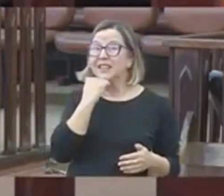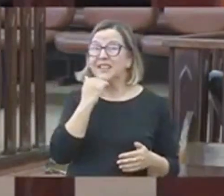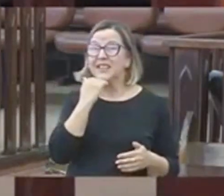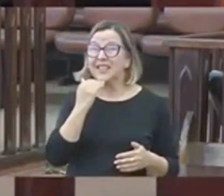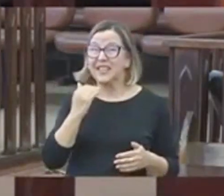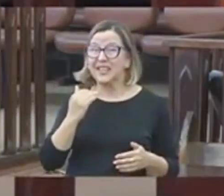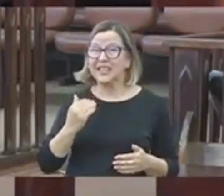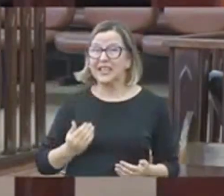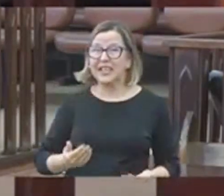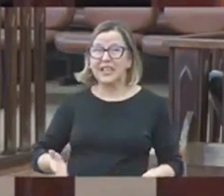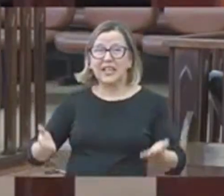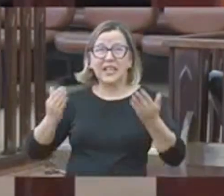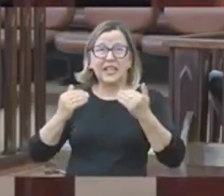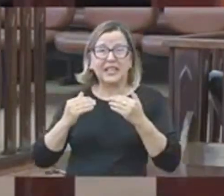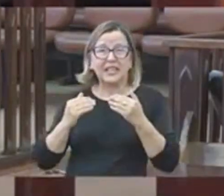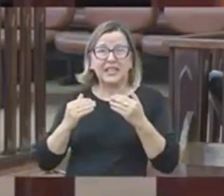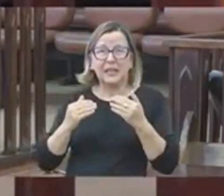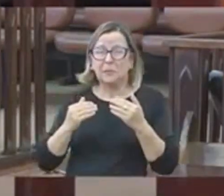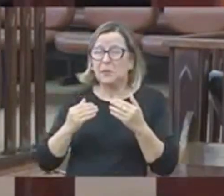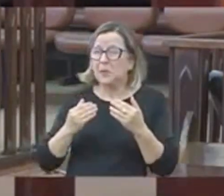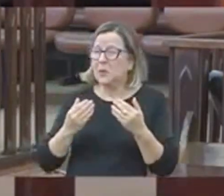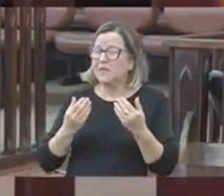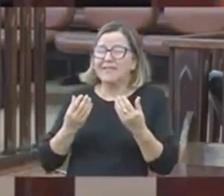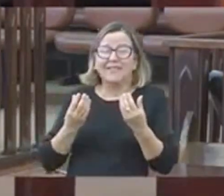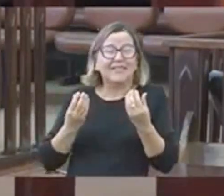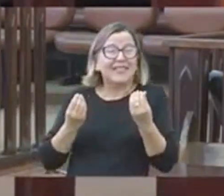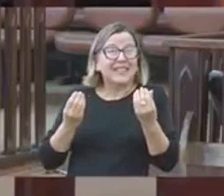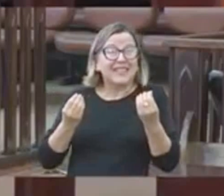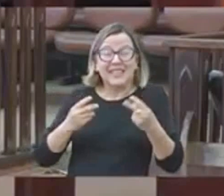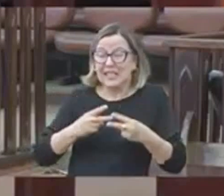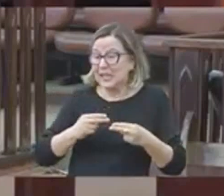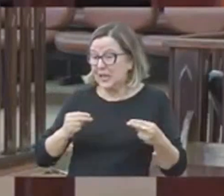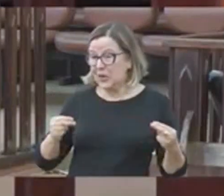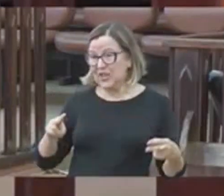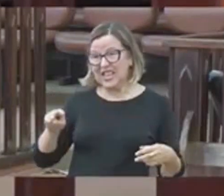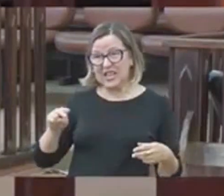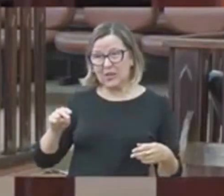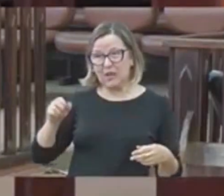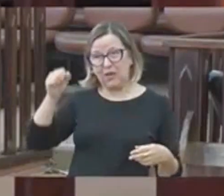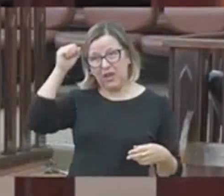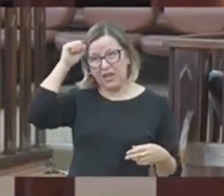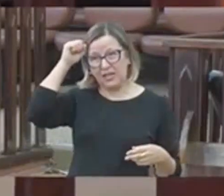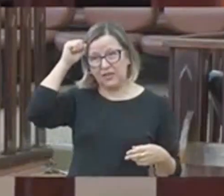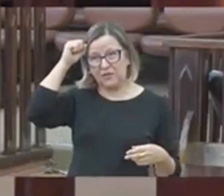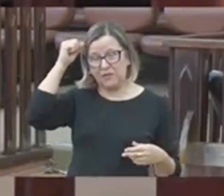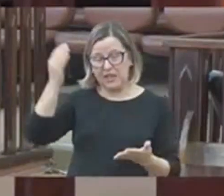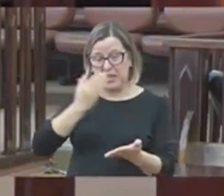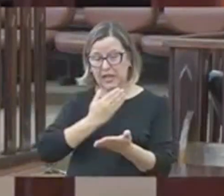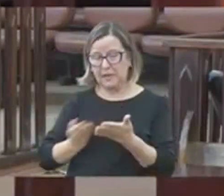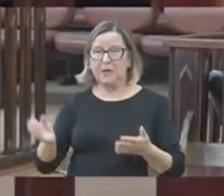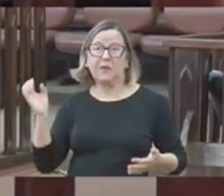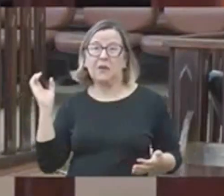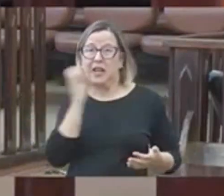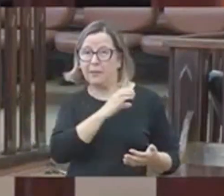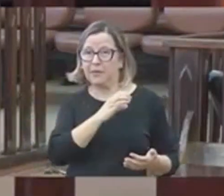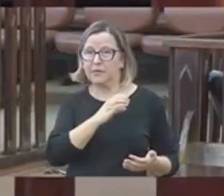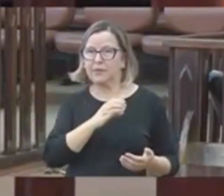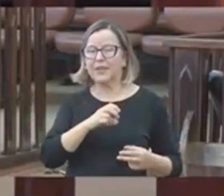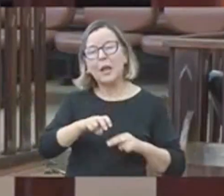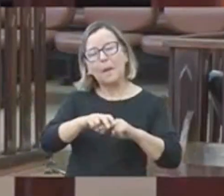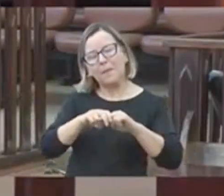Adão e perdeu tanto e de forma tão rápida por causa da entrada do pecado no mundo.